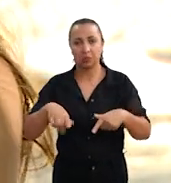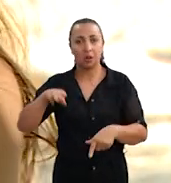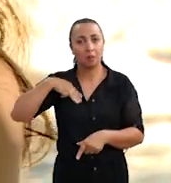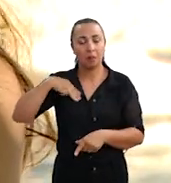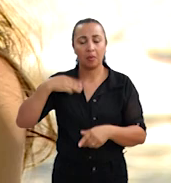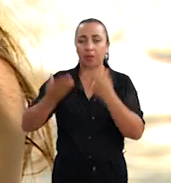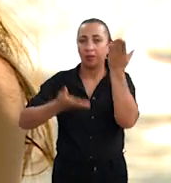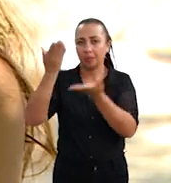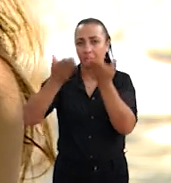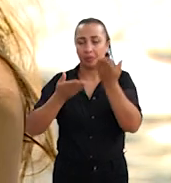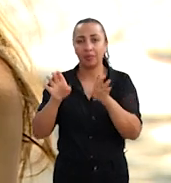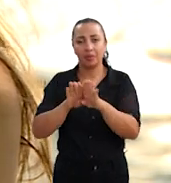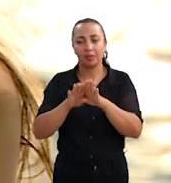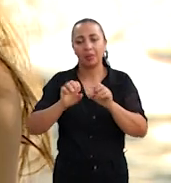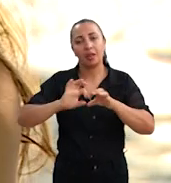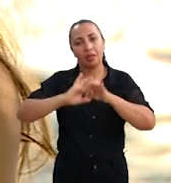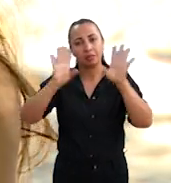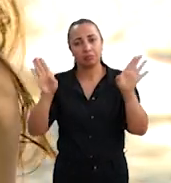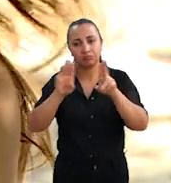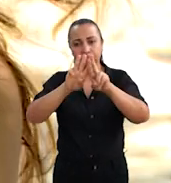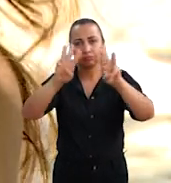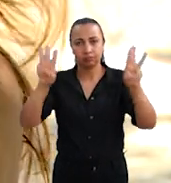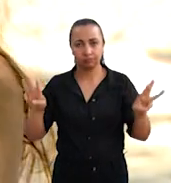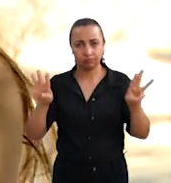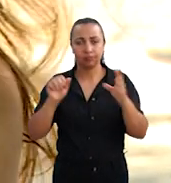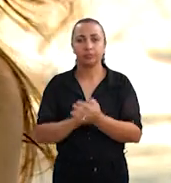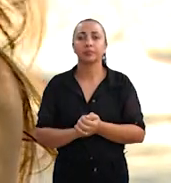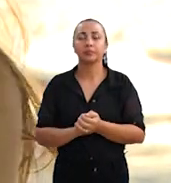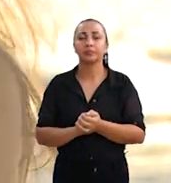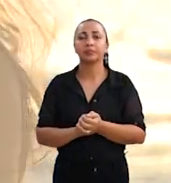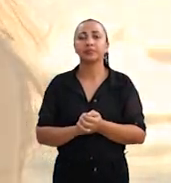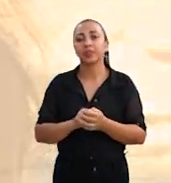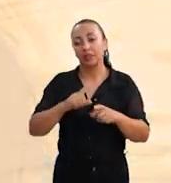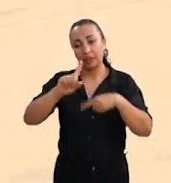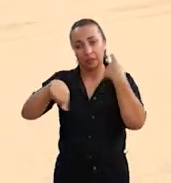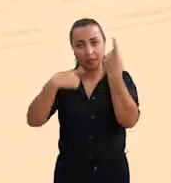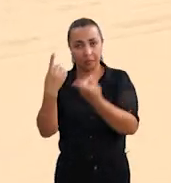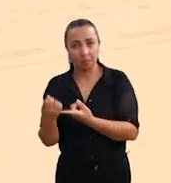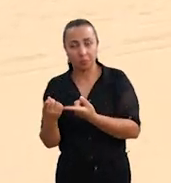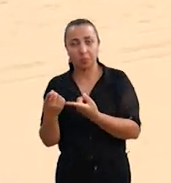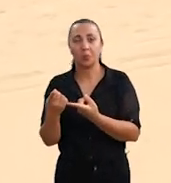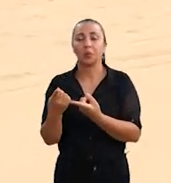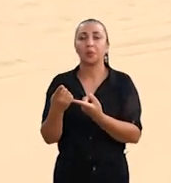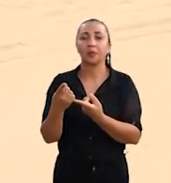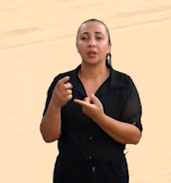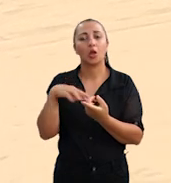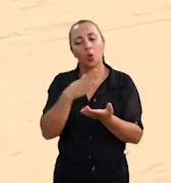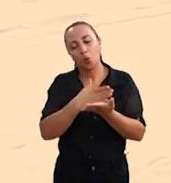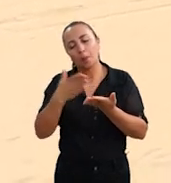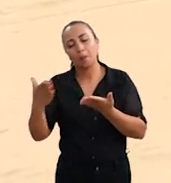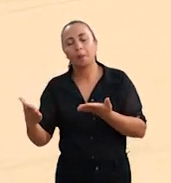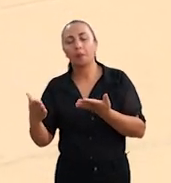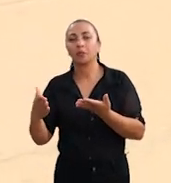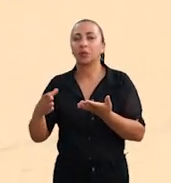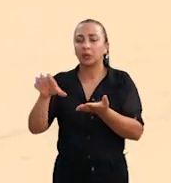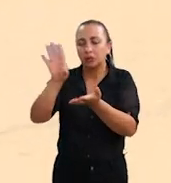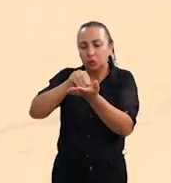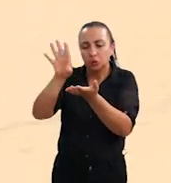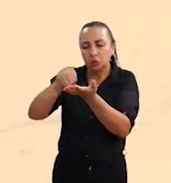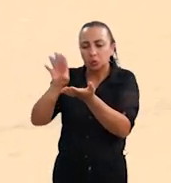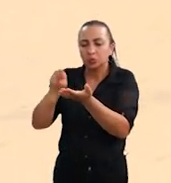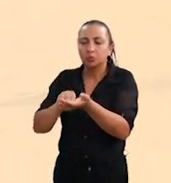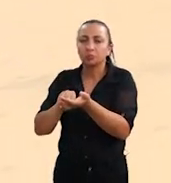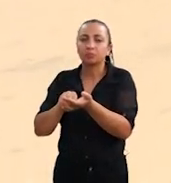que o Ministério da Economia também disponibiliza esses dados. E a partir daí nós fizemos então